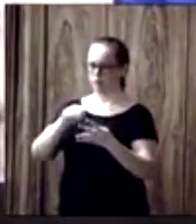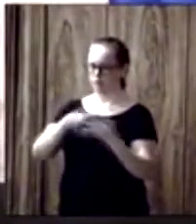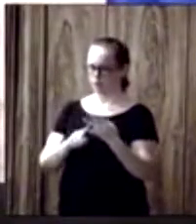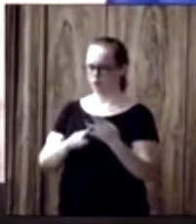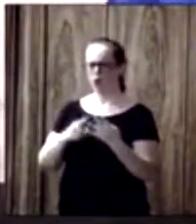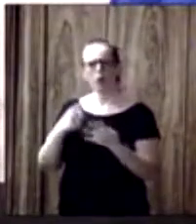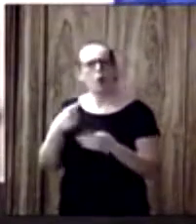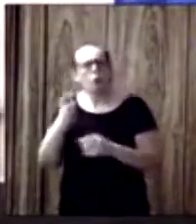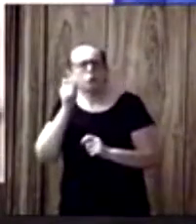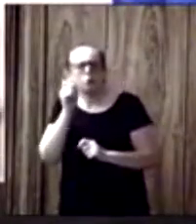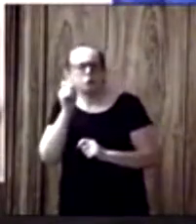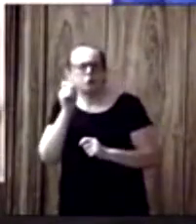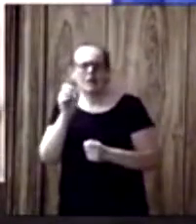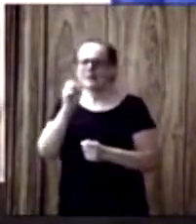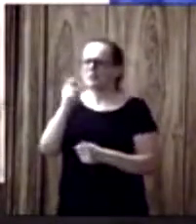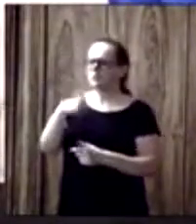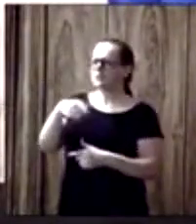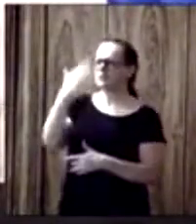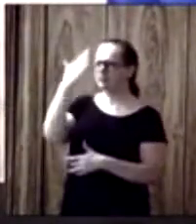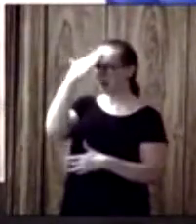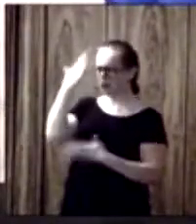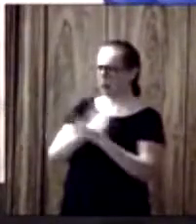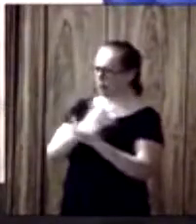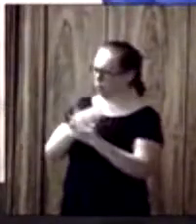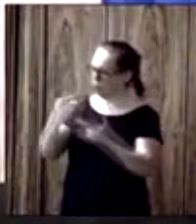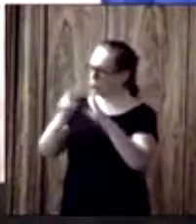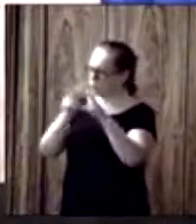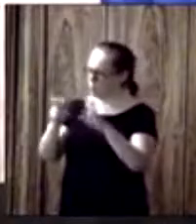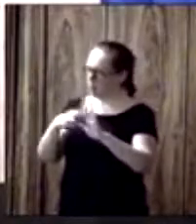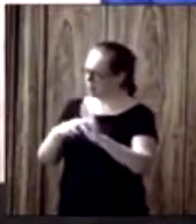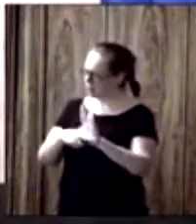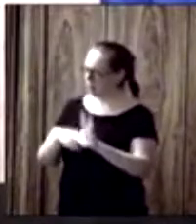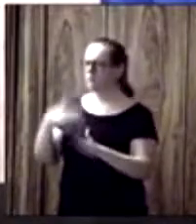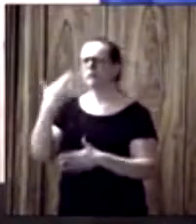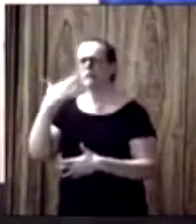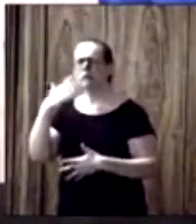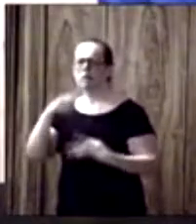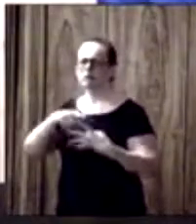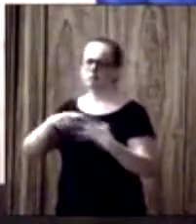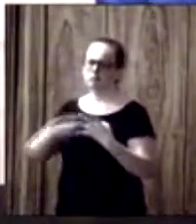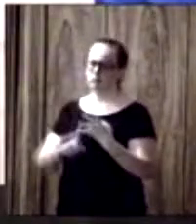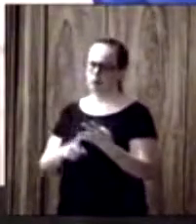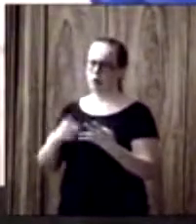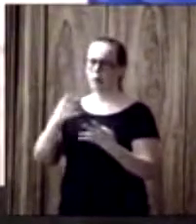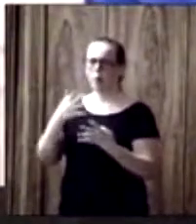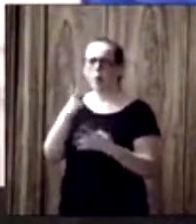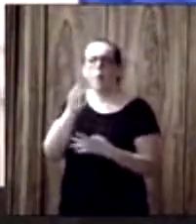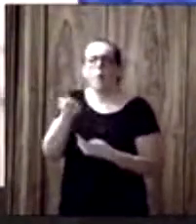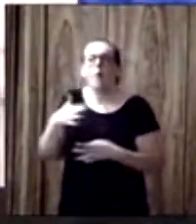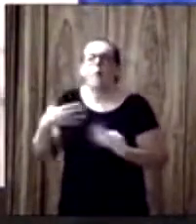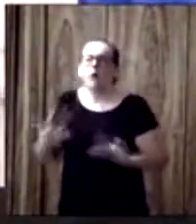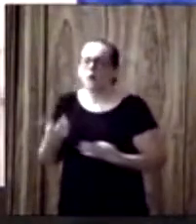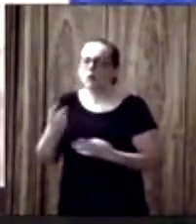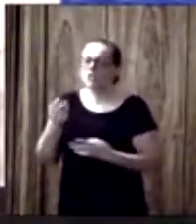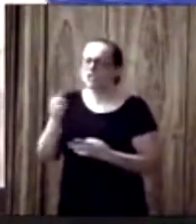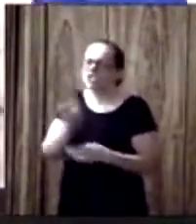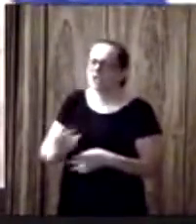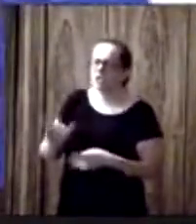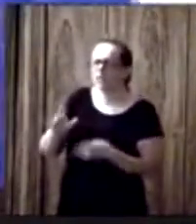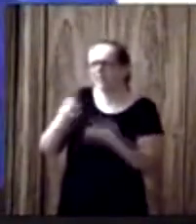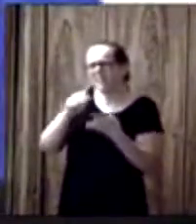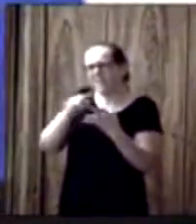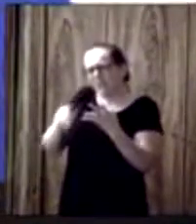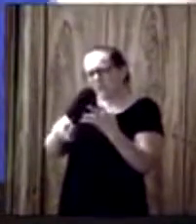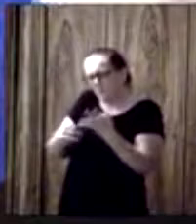entre nós, se você sabe alguma coisa sobre redação, você sabe quais são essas partes de forma genérica. Nem são quatro de forma genérica, são